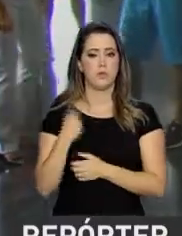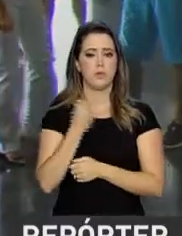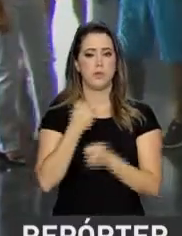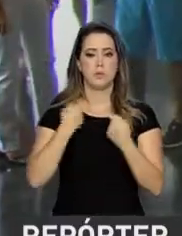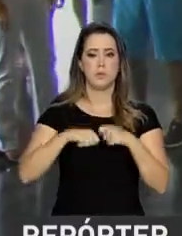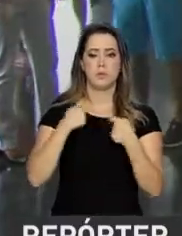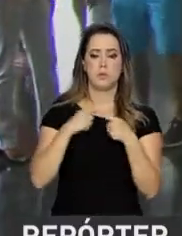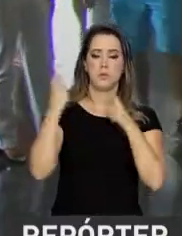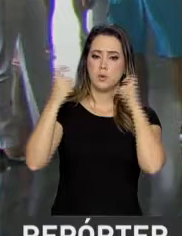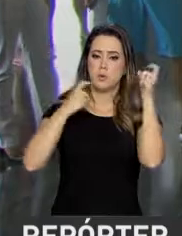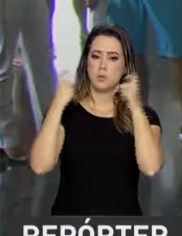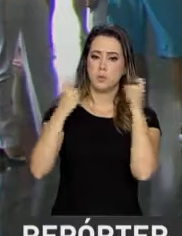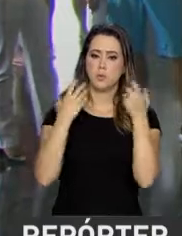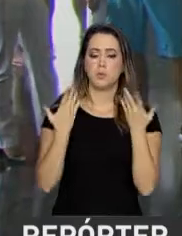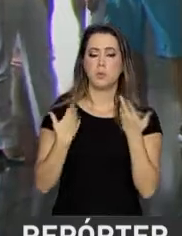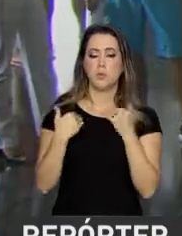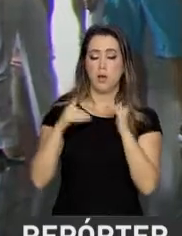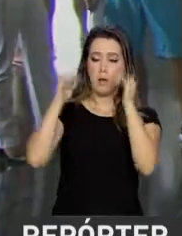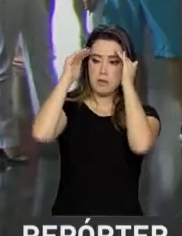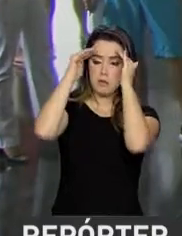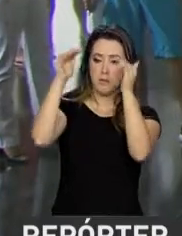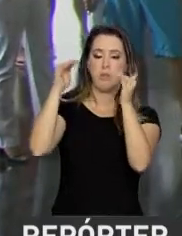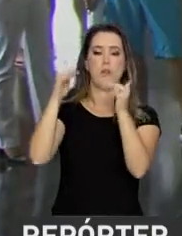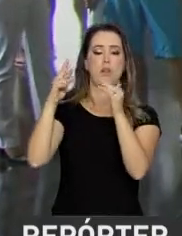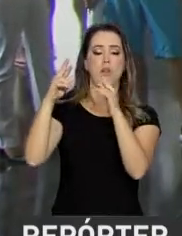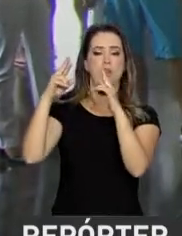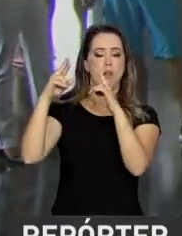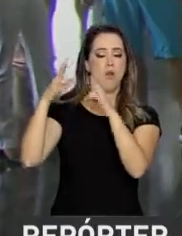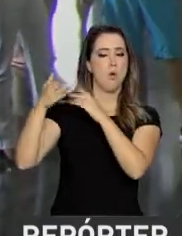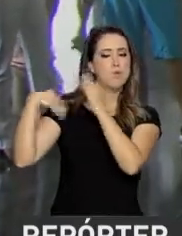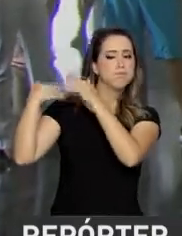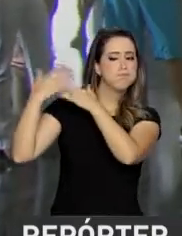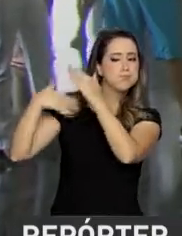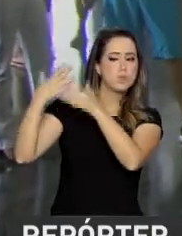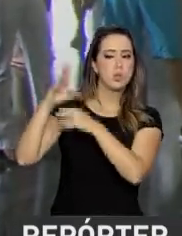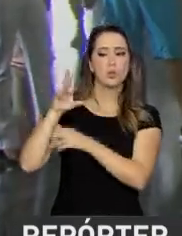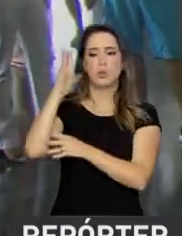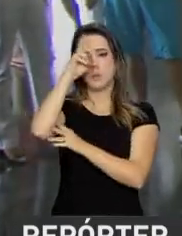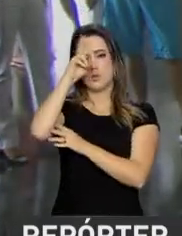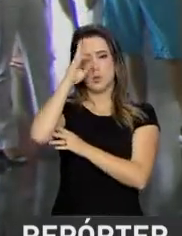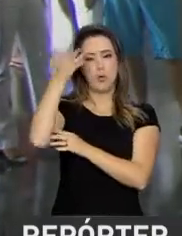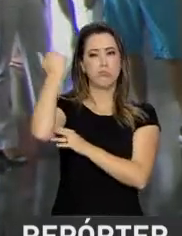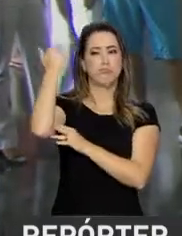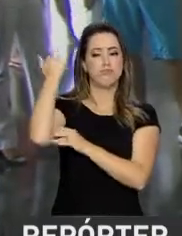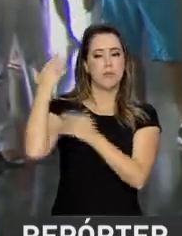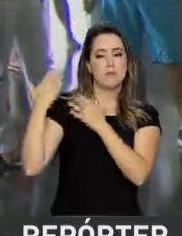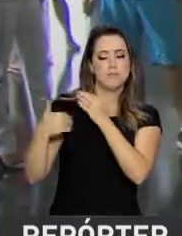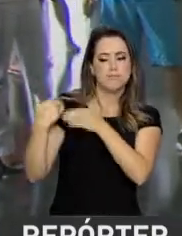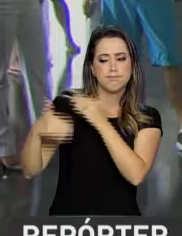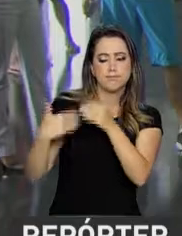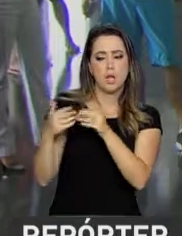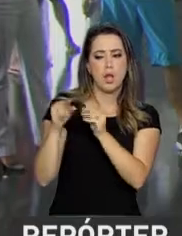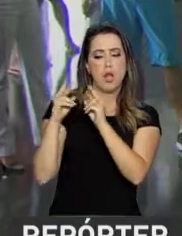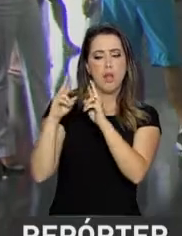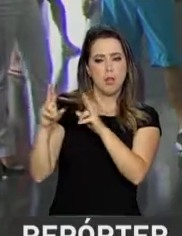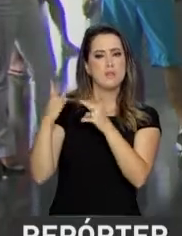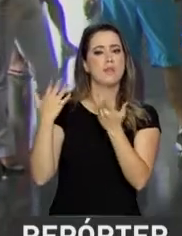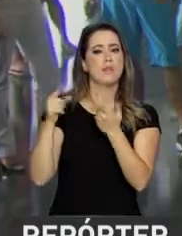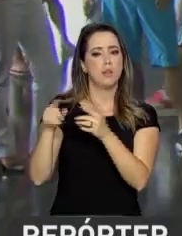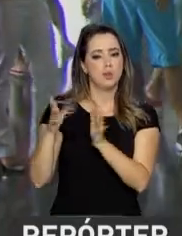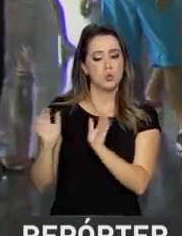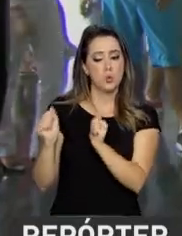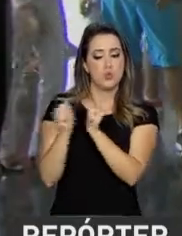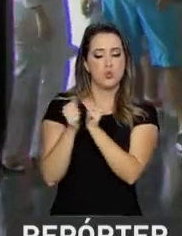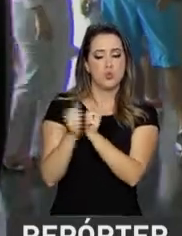o respeito à sexualidade com a história ea partir daí construir o futuro o desafio é juntos